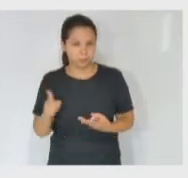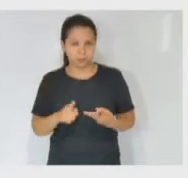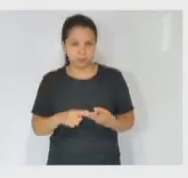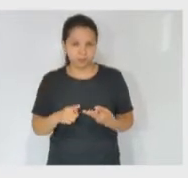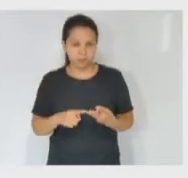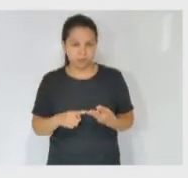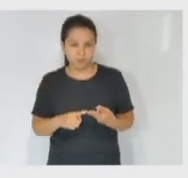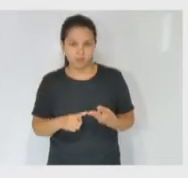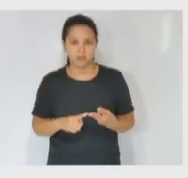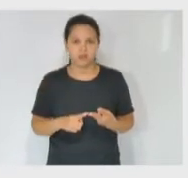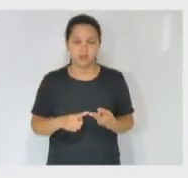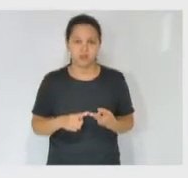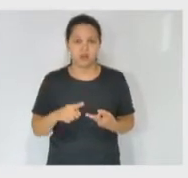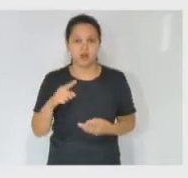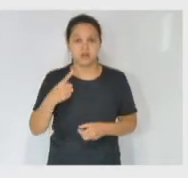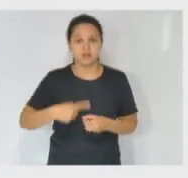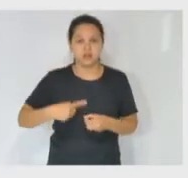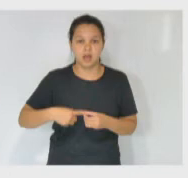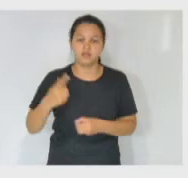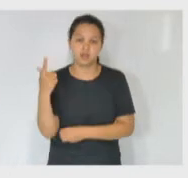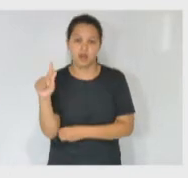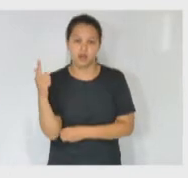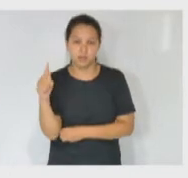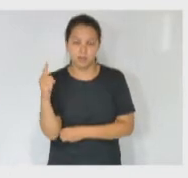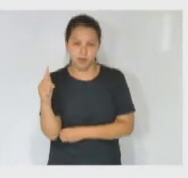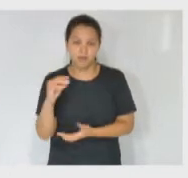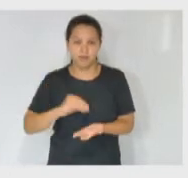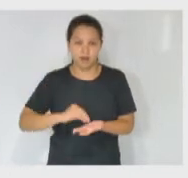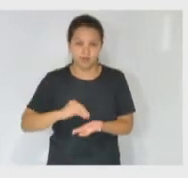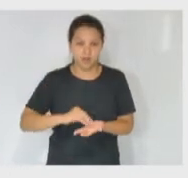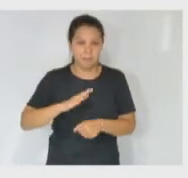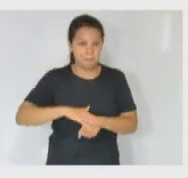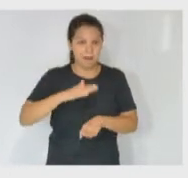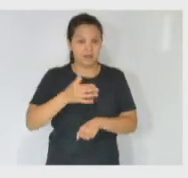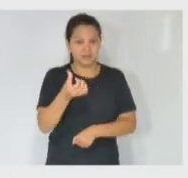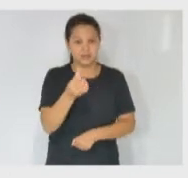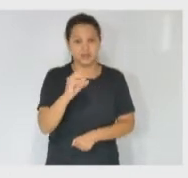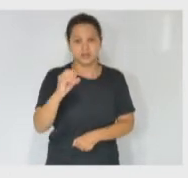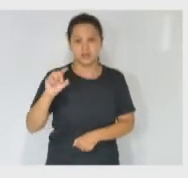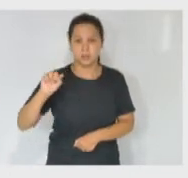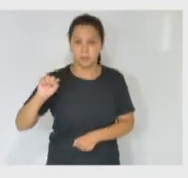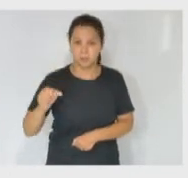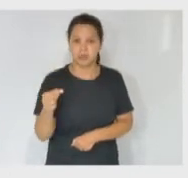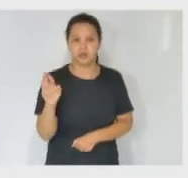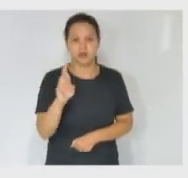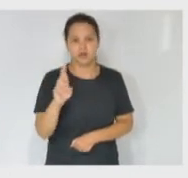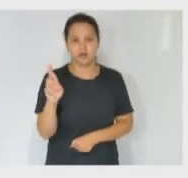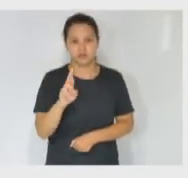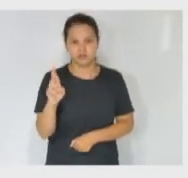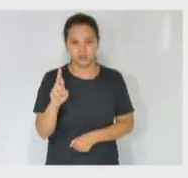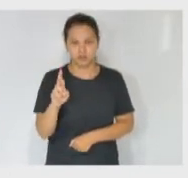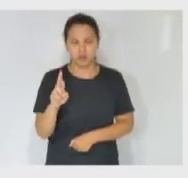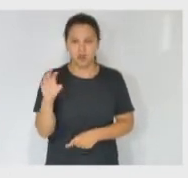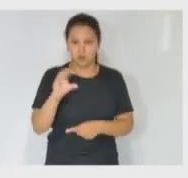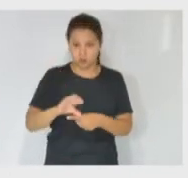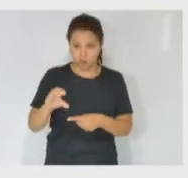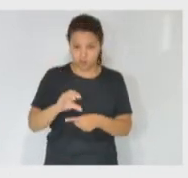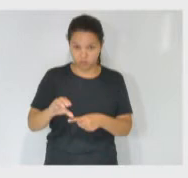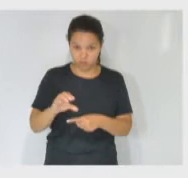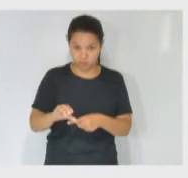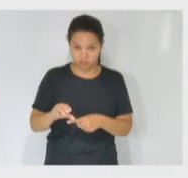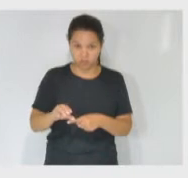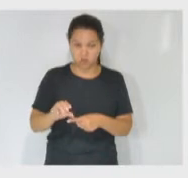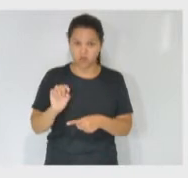Perpétuo Socorro, na cidade de Gaspar, mais de 600 mil reais. E o de Curitibanos, que nós falamos, só de